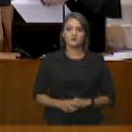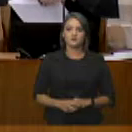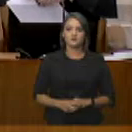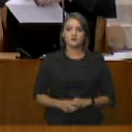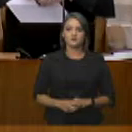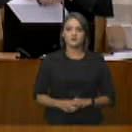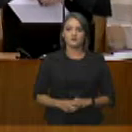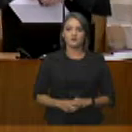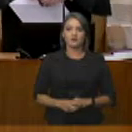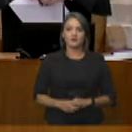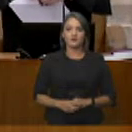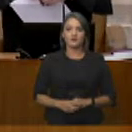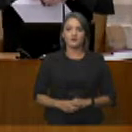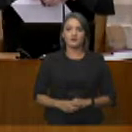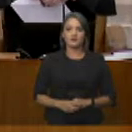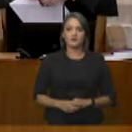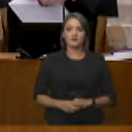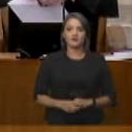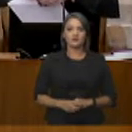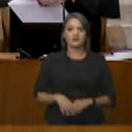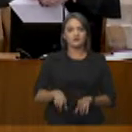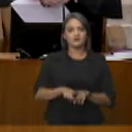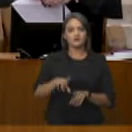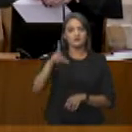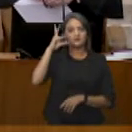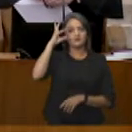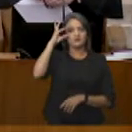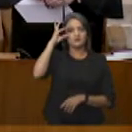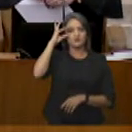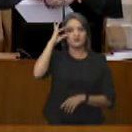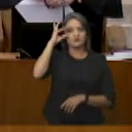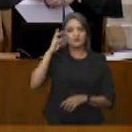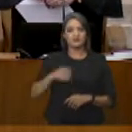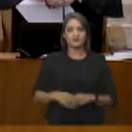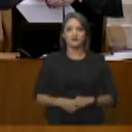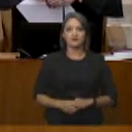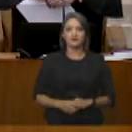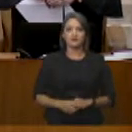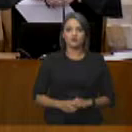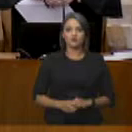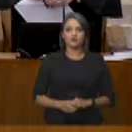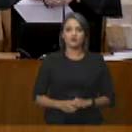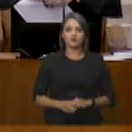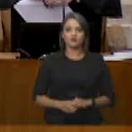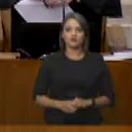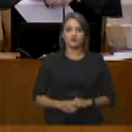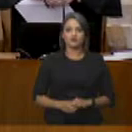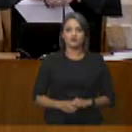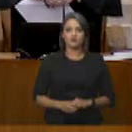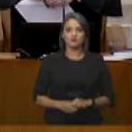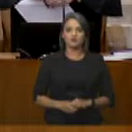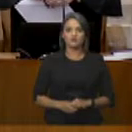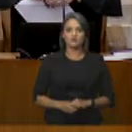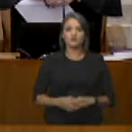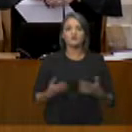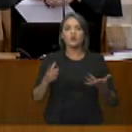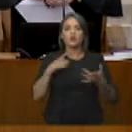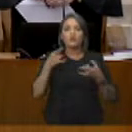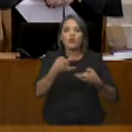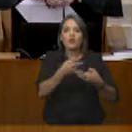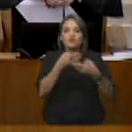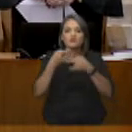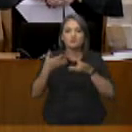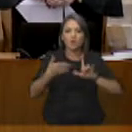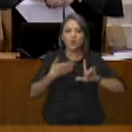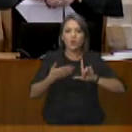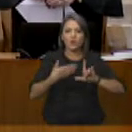ministro André Mendonça. Está aqui no vídeo, mas já o saudei, ministro Luiz Roberto